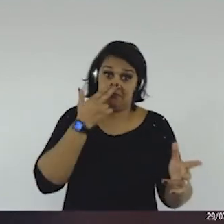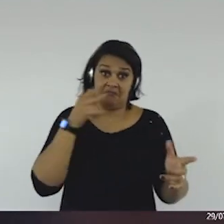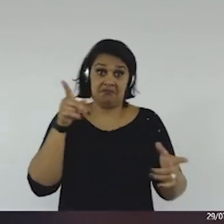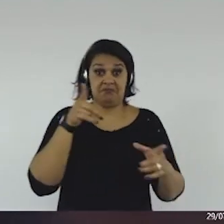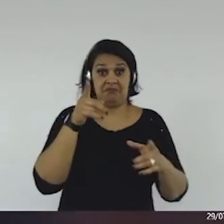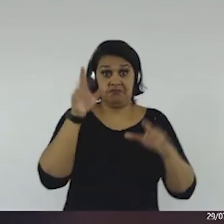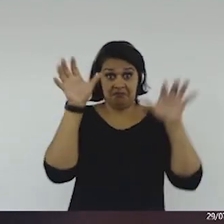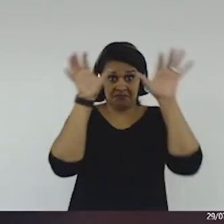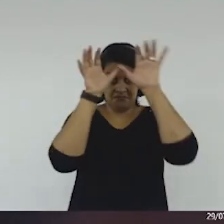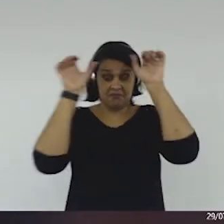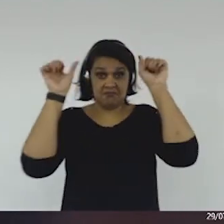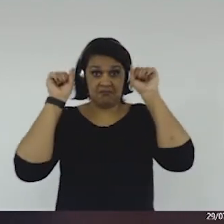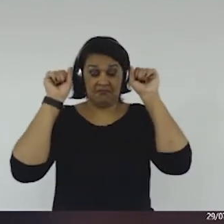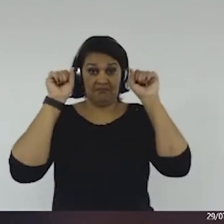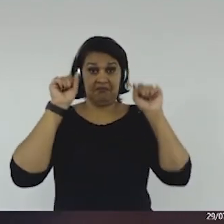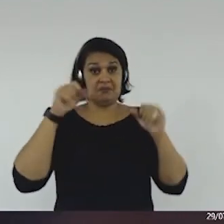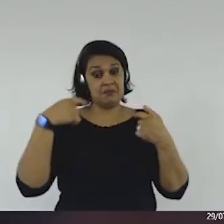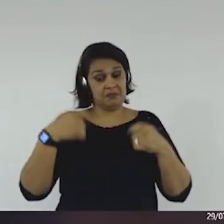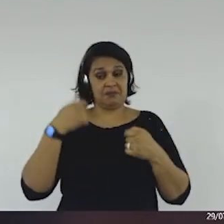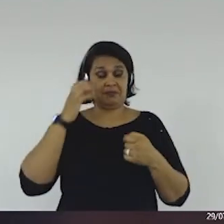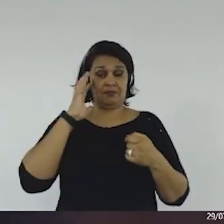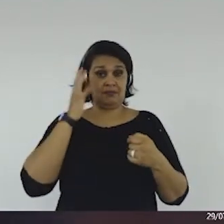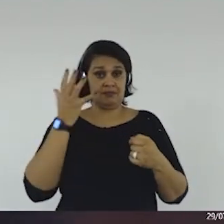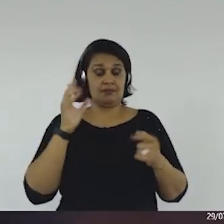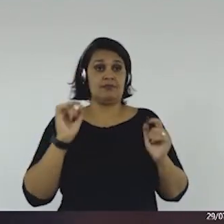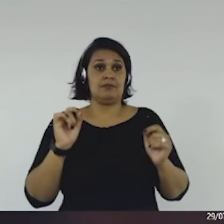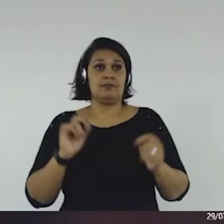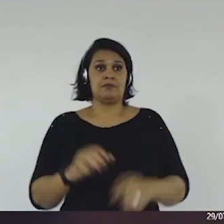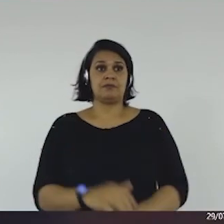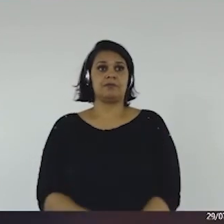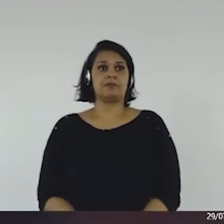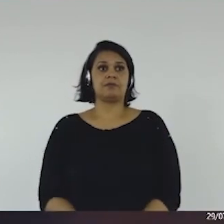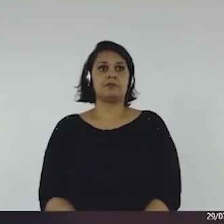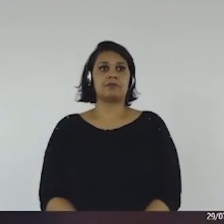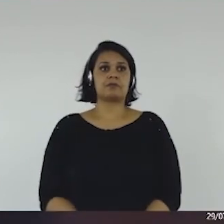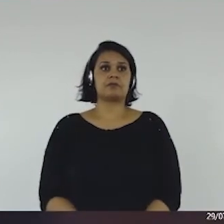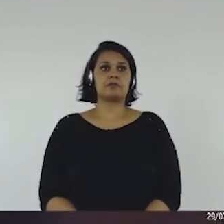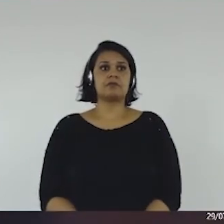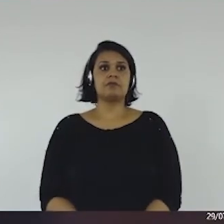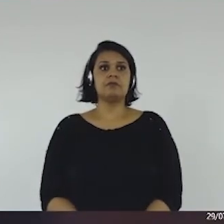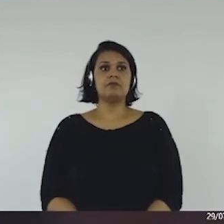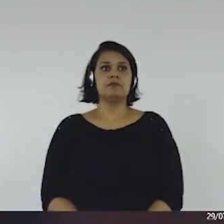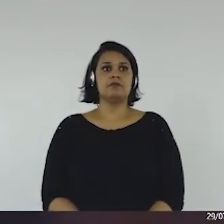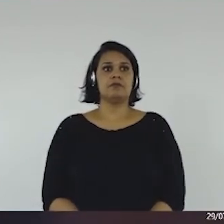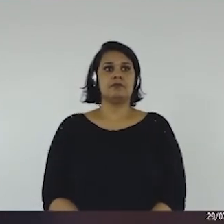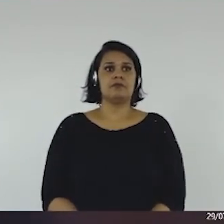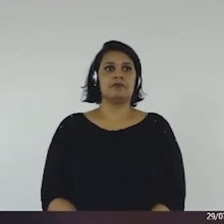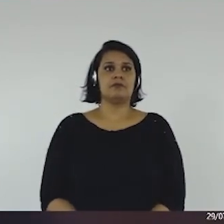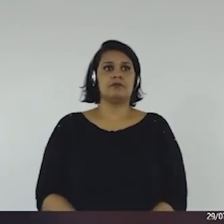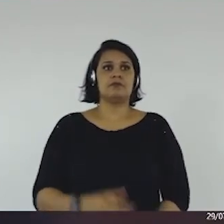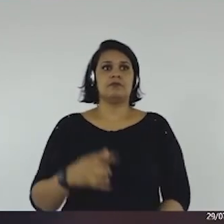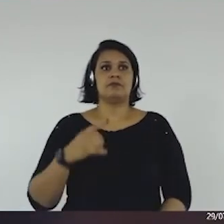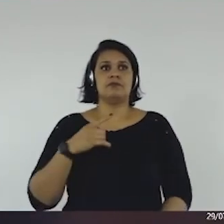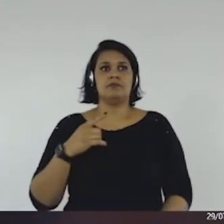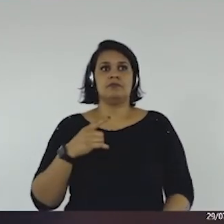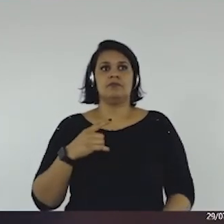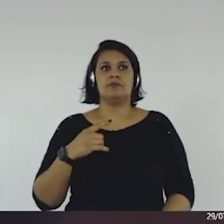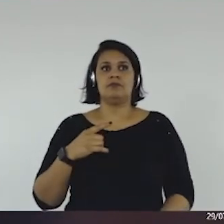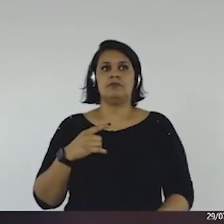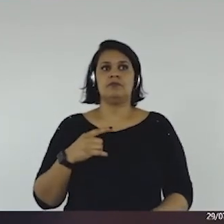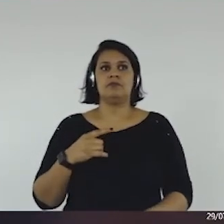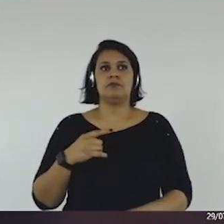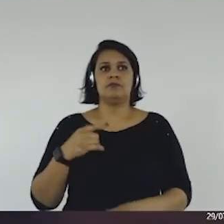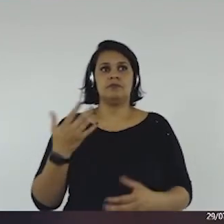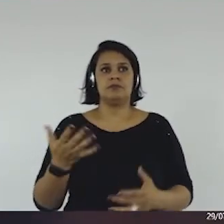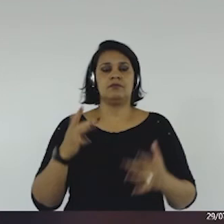para entender que nada substitui o contato pessoal que o advogado